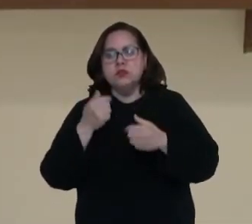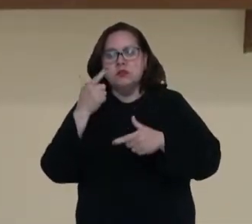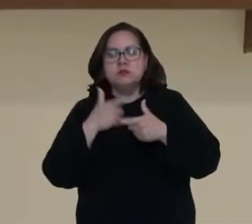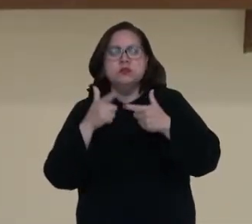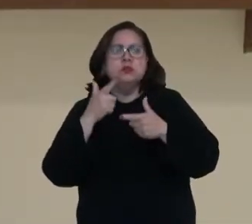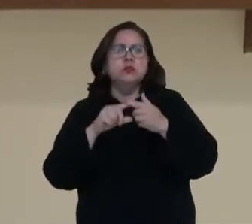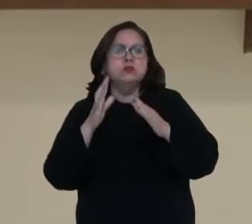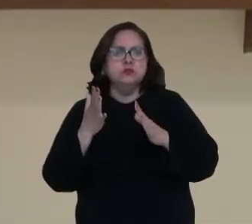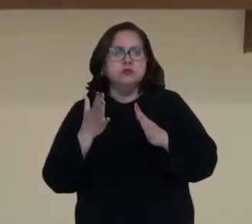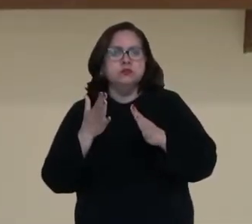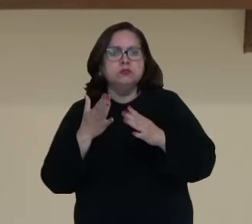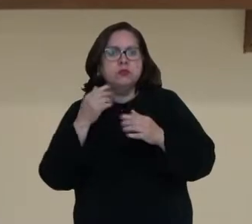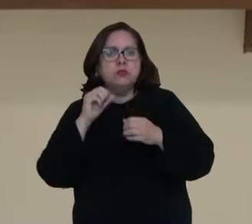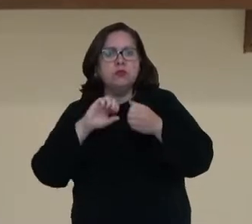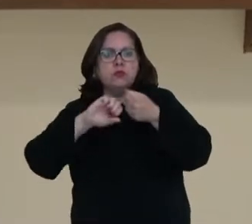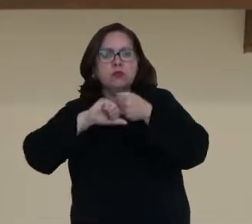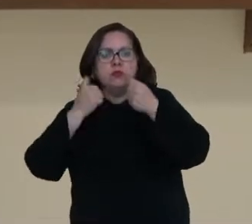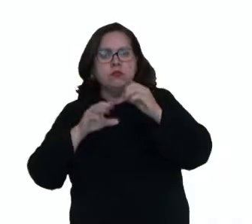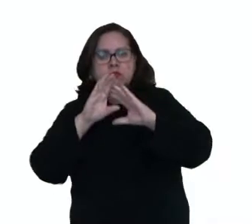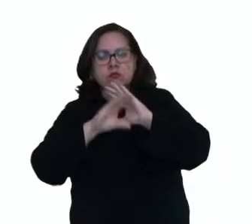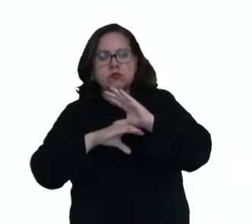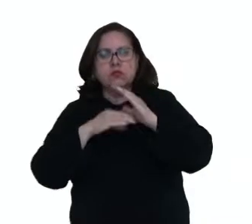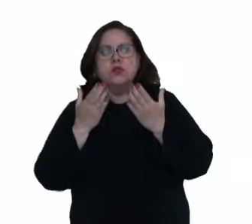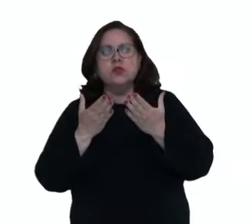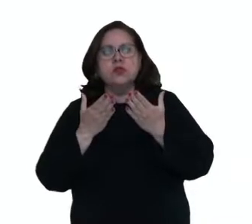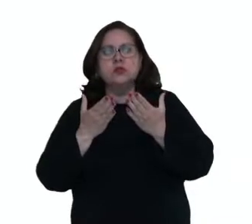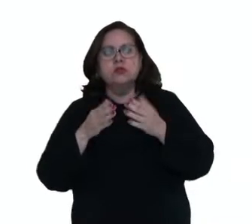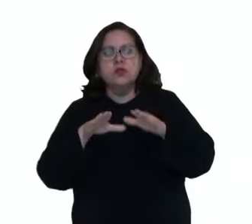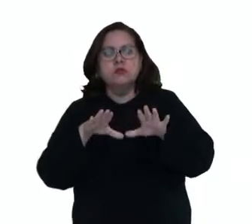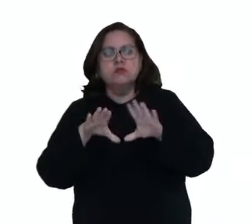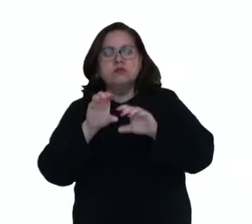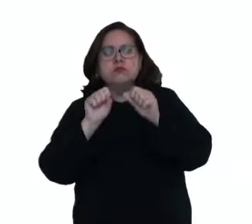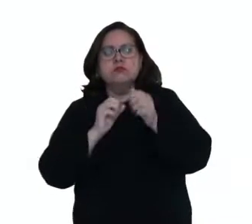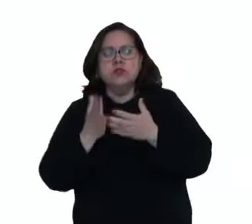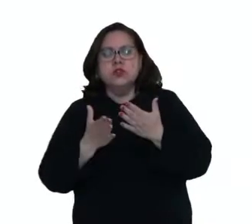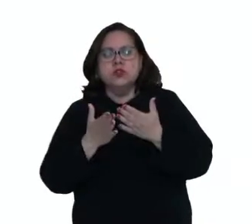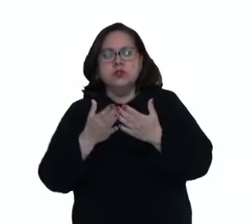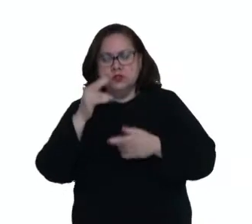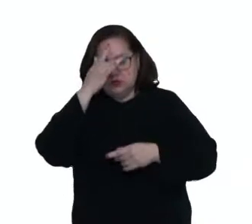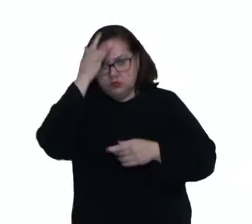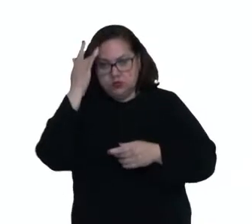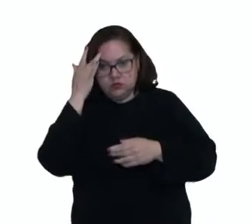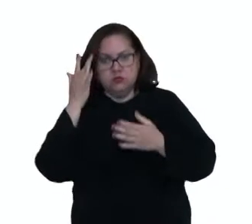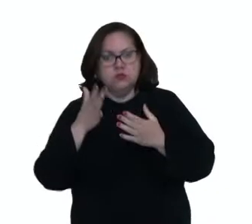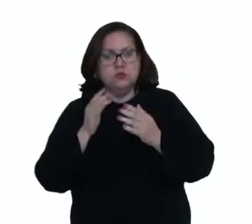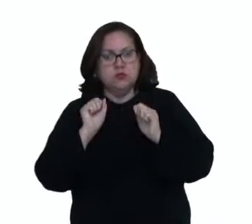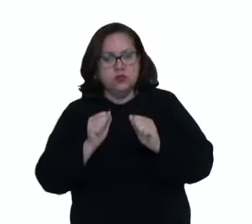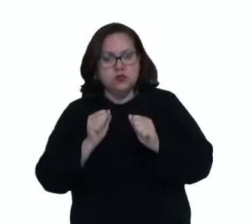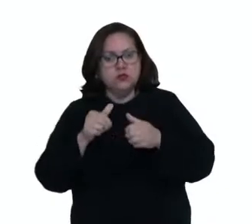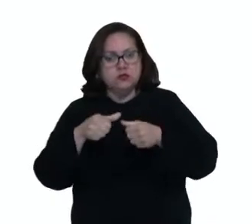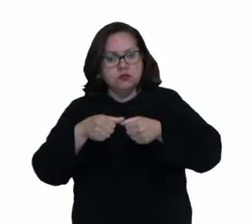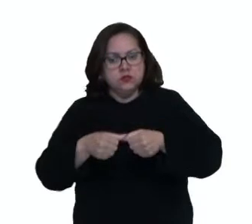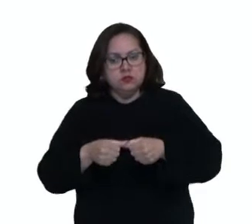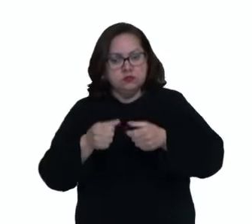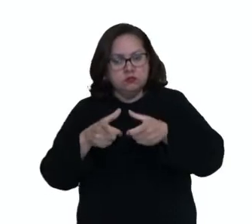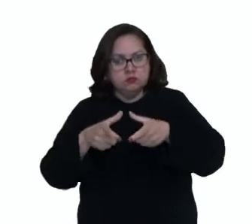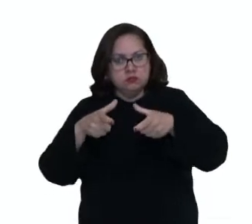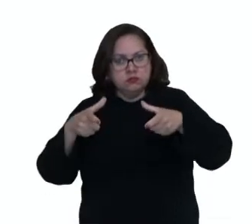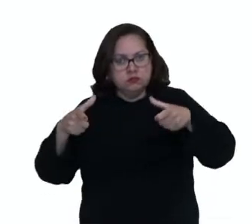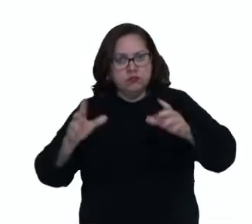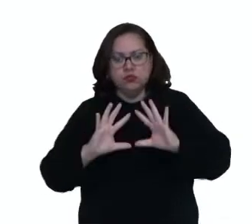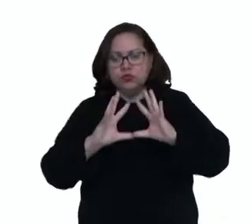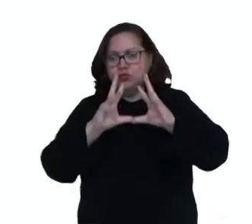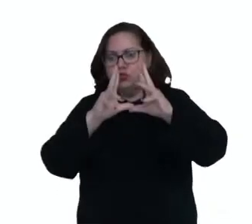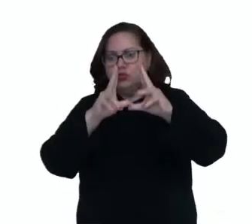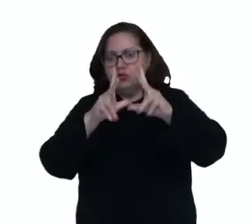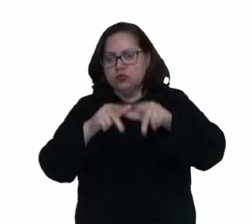problematizar aqui um pouco esse conceito. A democracia, ela é um regime em que os cidadãos podem manter e ampliar todos